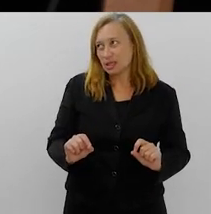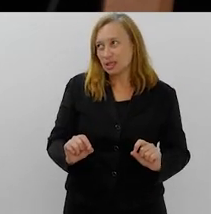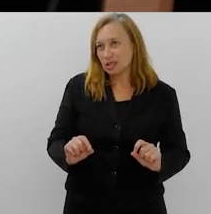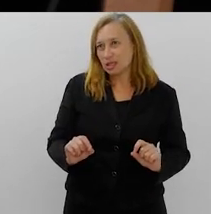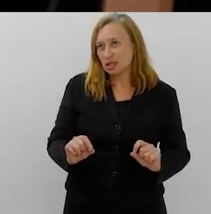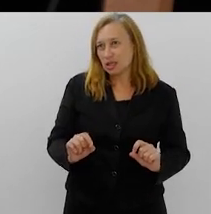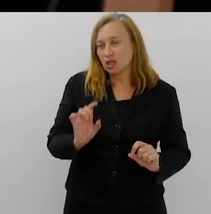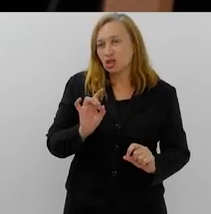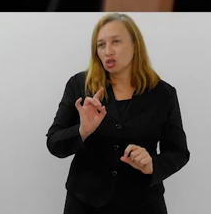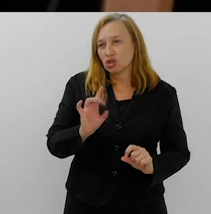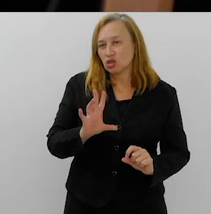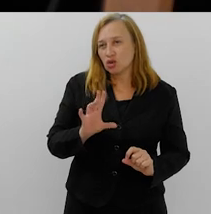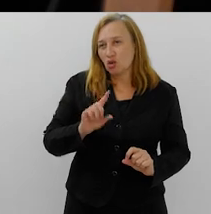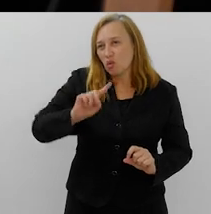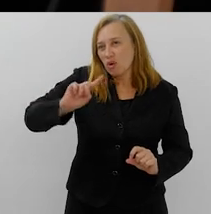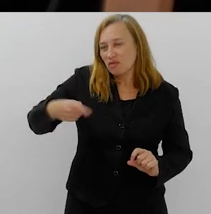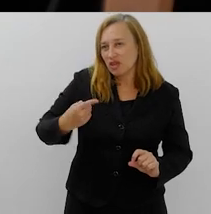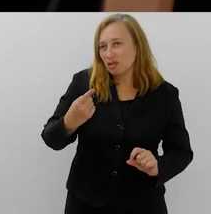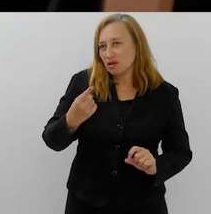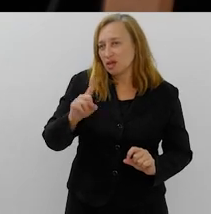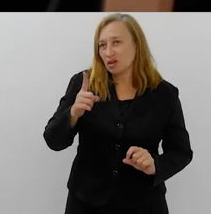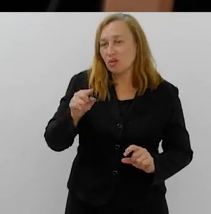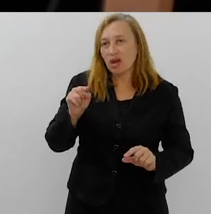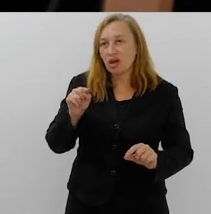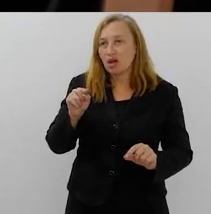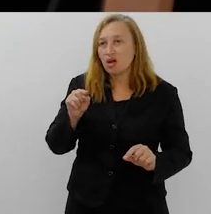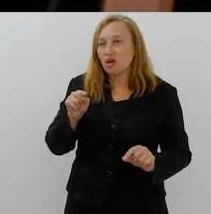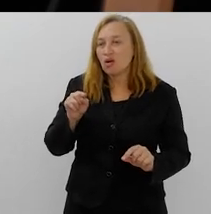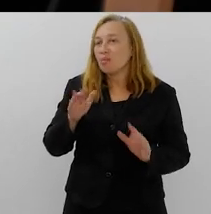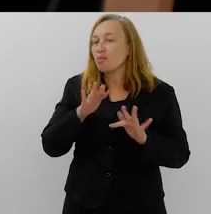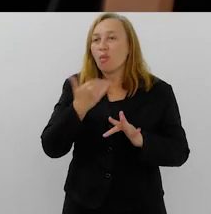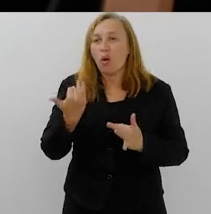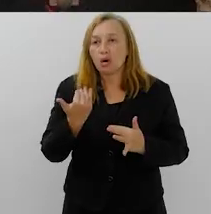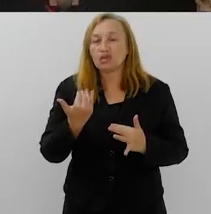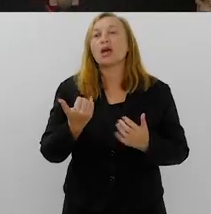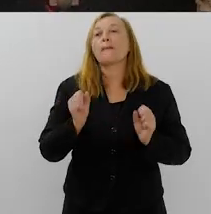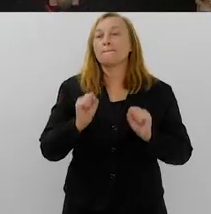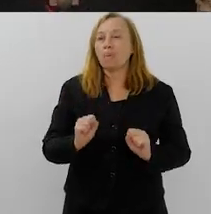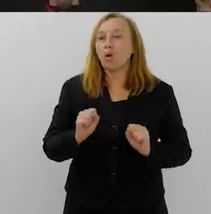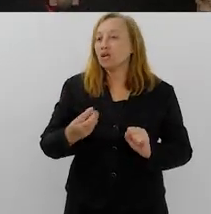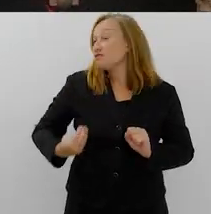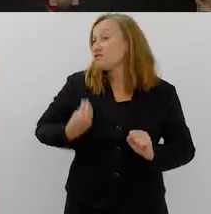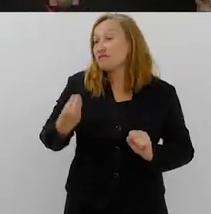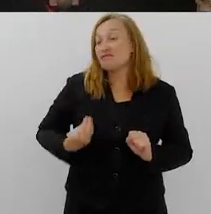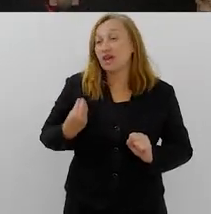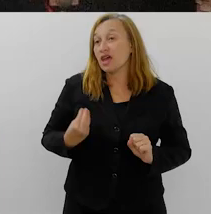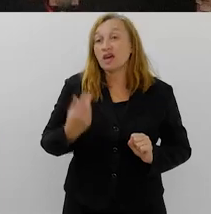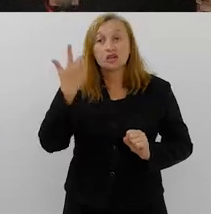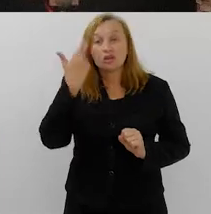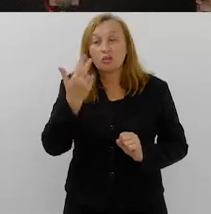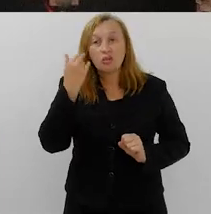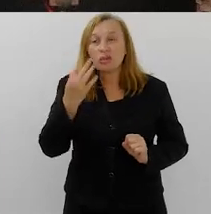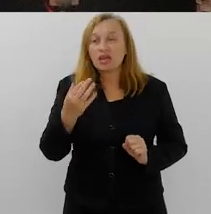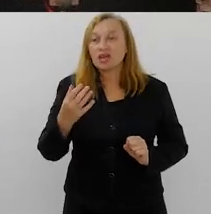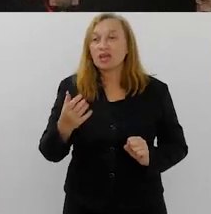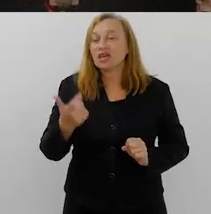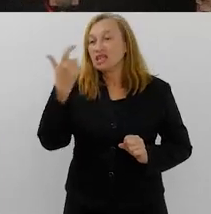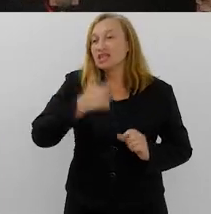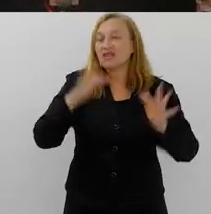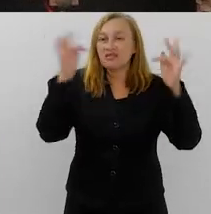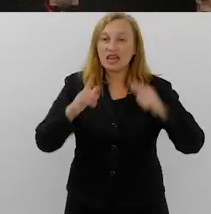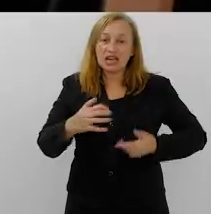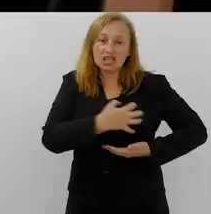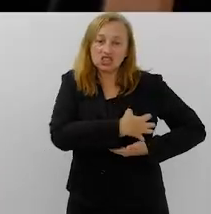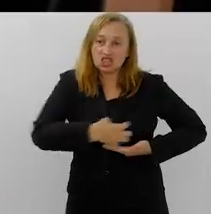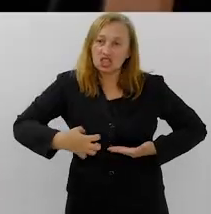câncer ele ele ele é só uma vírgula ele não é um ponto final a gente pode tocar a vida a gente pode ser feliz